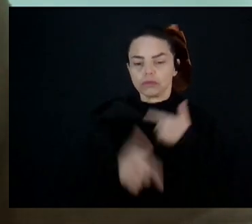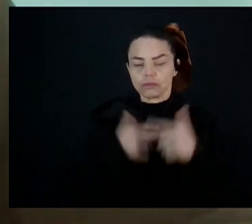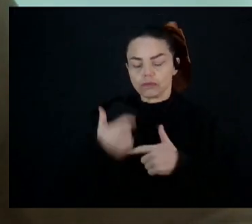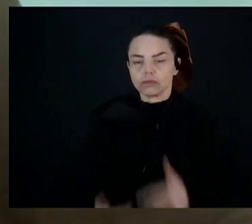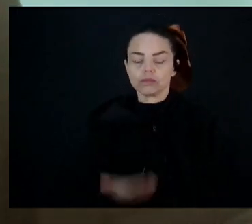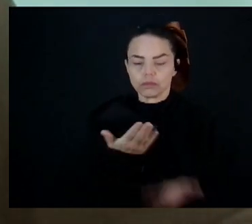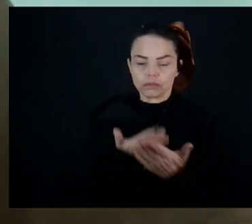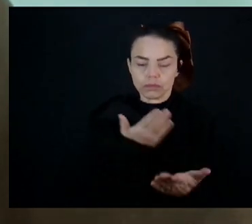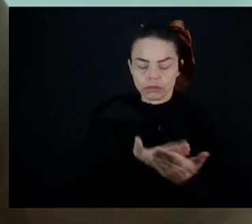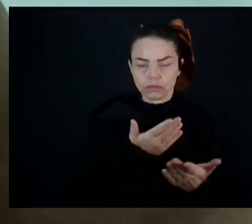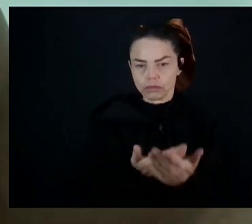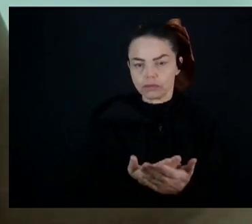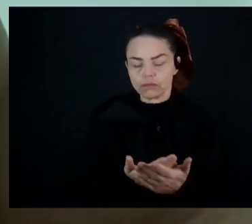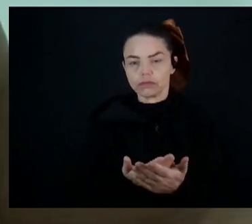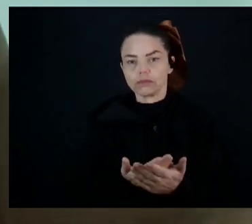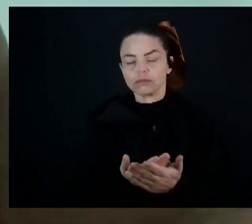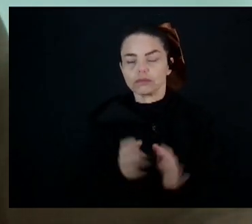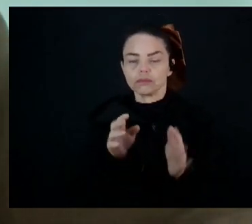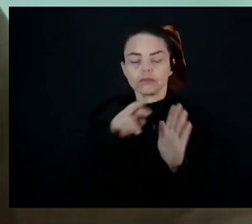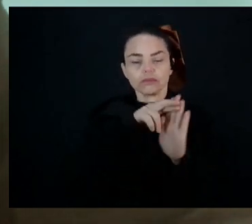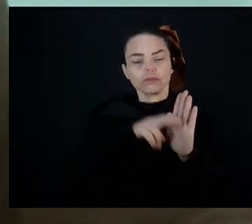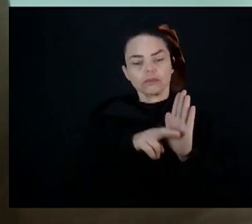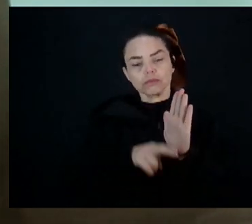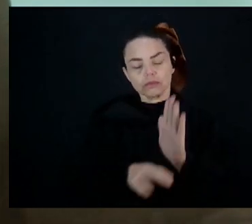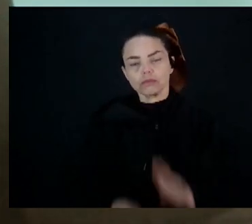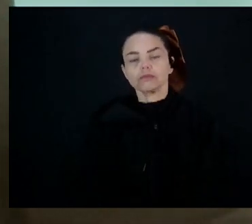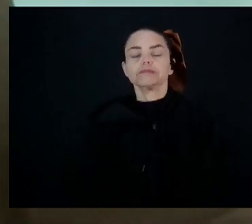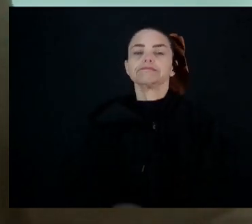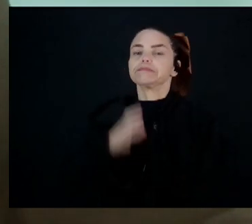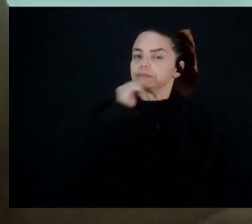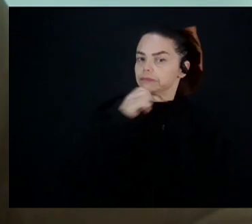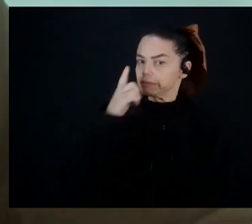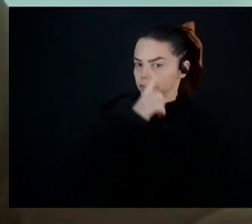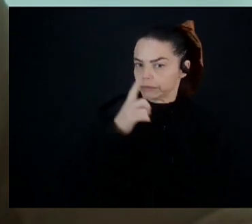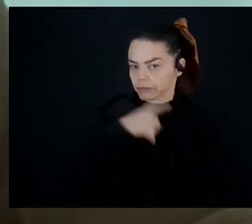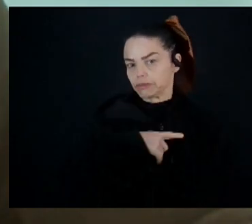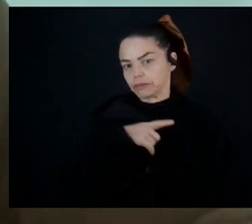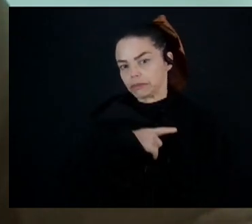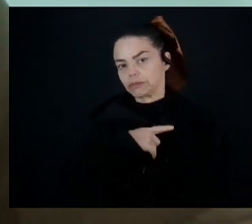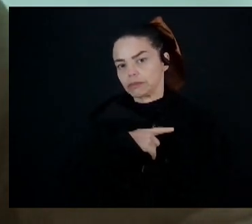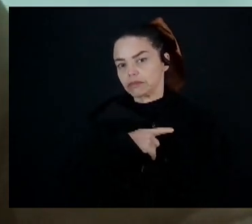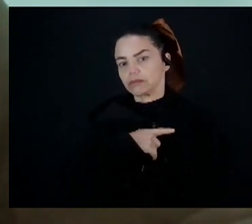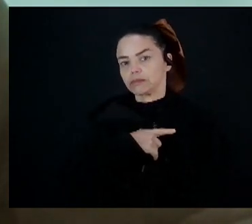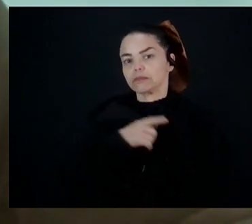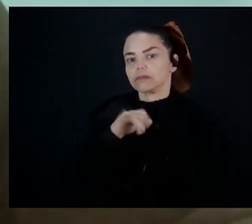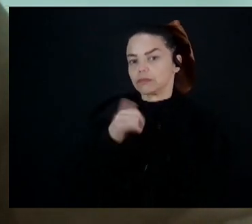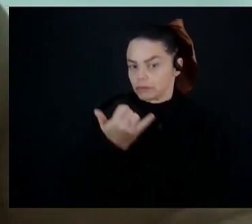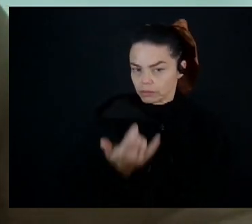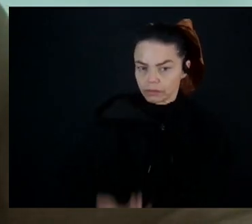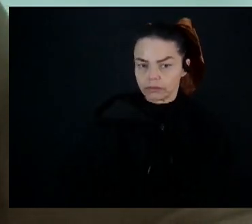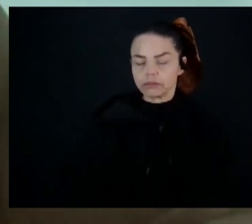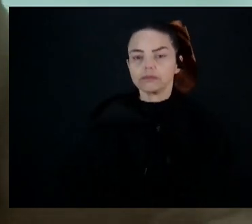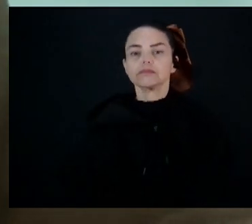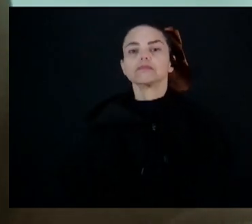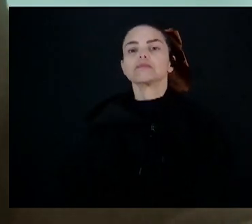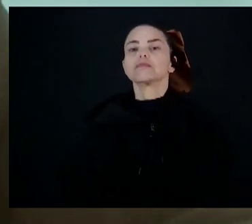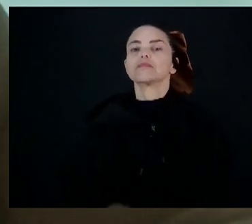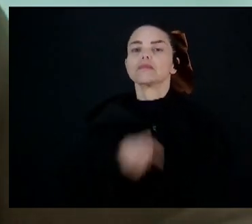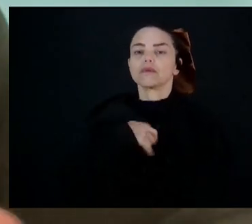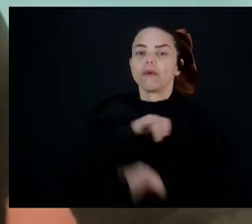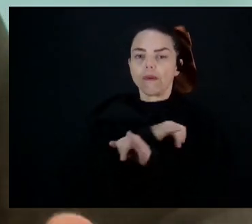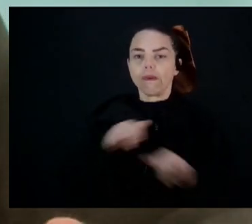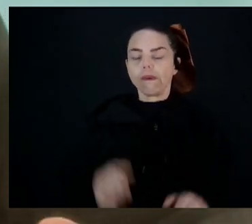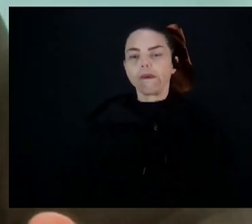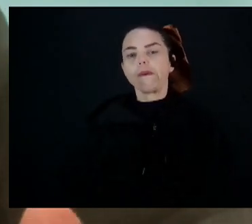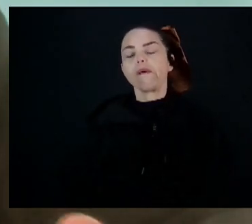tem tudo tão regulado e que realmente o final de semana é quando tem algum tempo para isso acontecer. Eu ia dizer o seguinte, olha, pelo